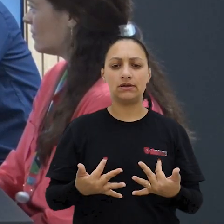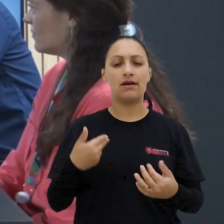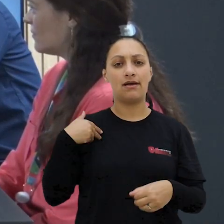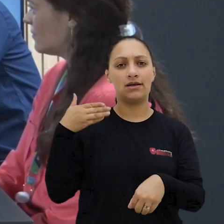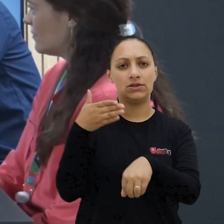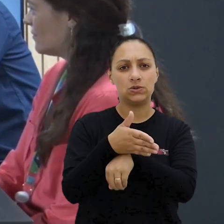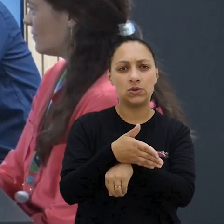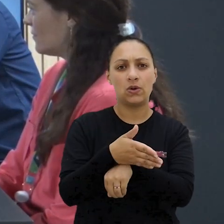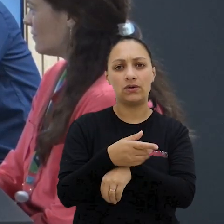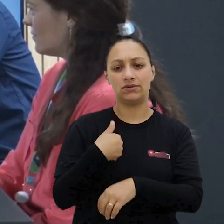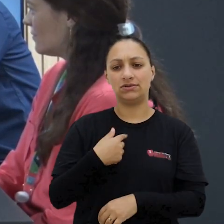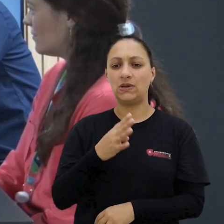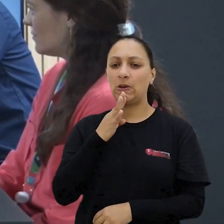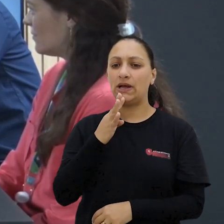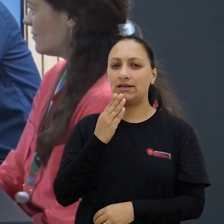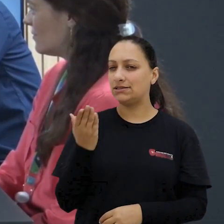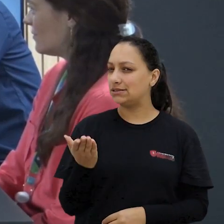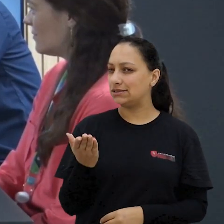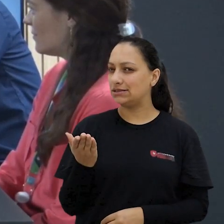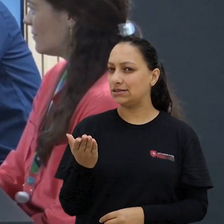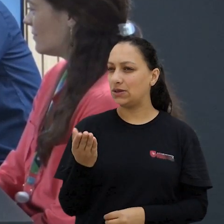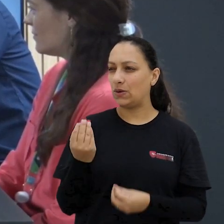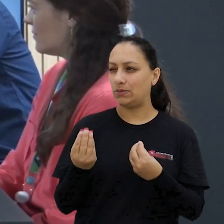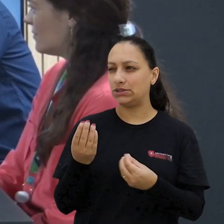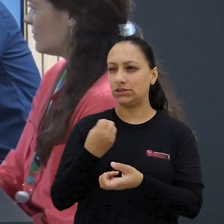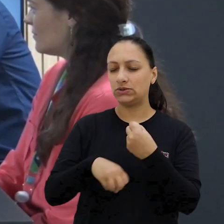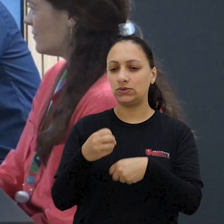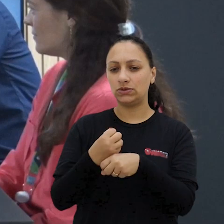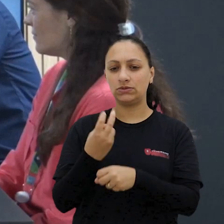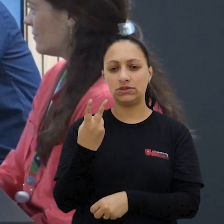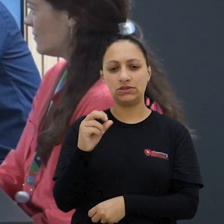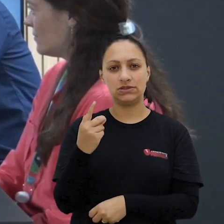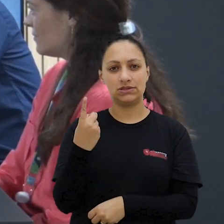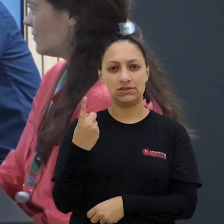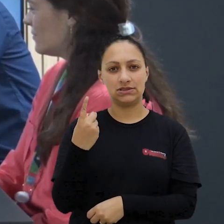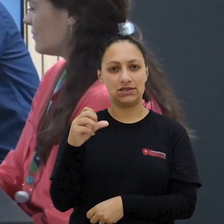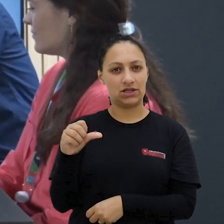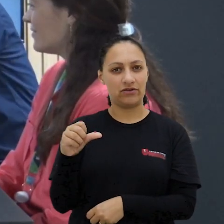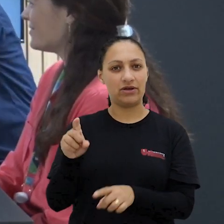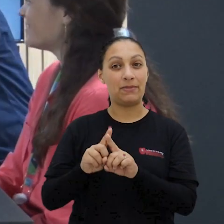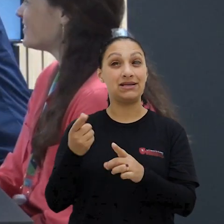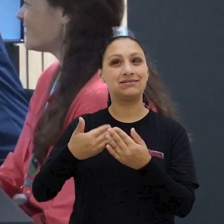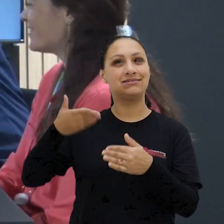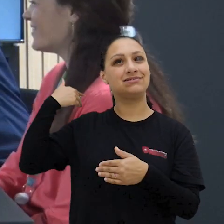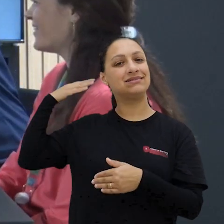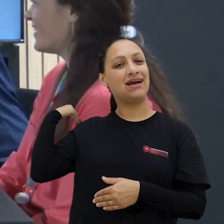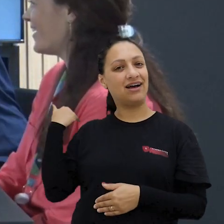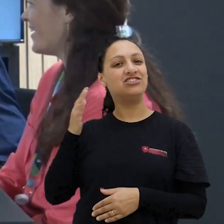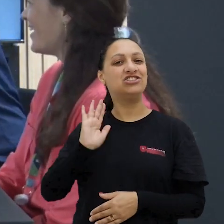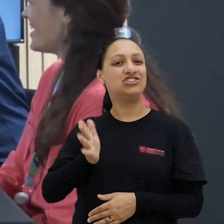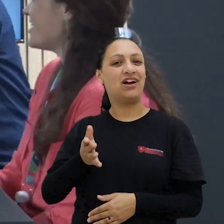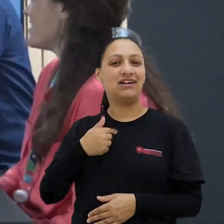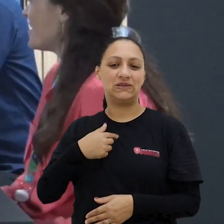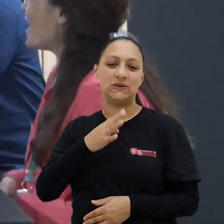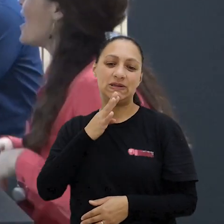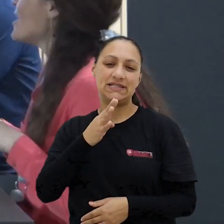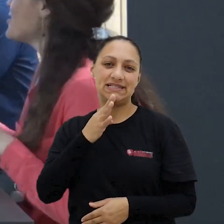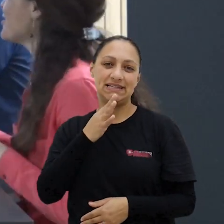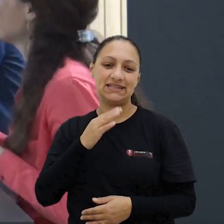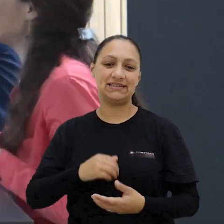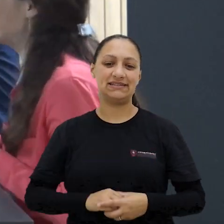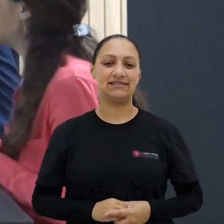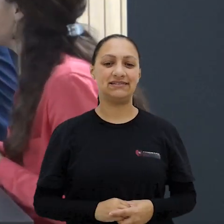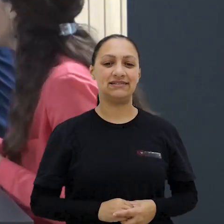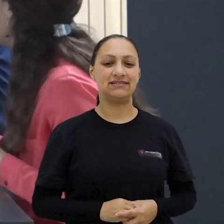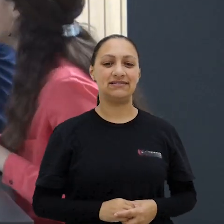né? A gente entrou aqui, bom, a gente já se conhece o quê? Desde 2010, uma era antes, assim, até antes de tudo, né,